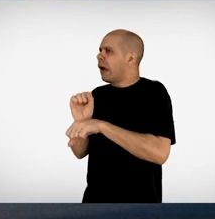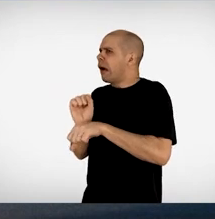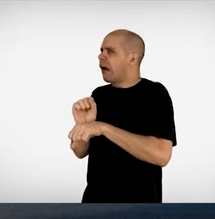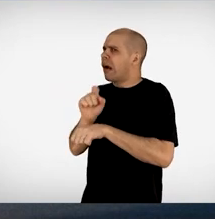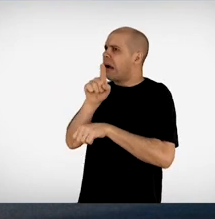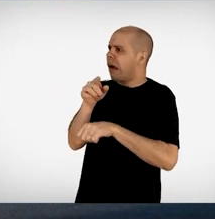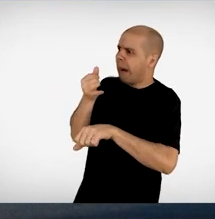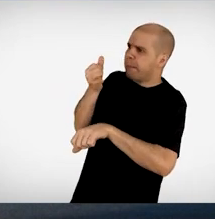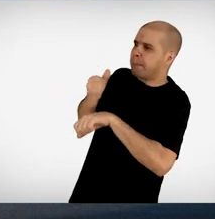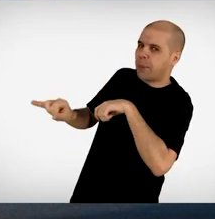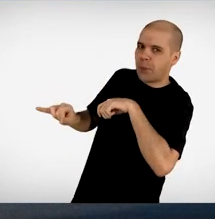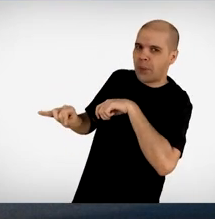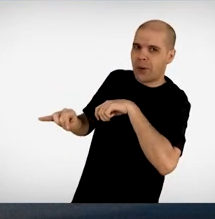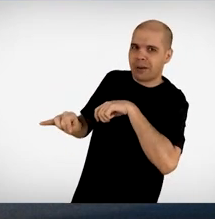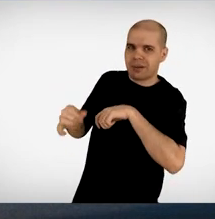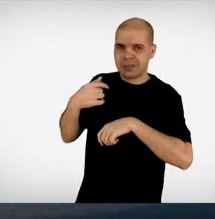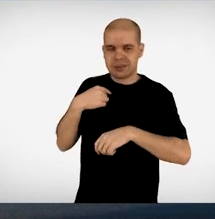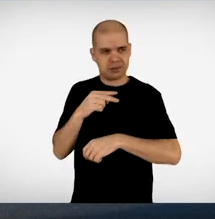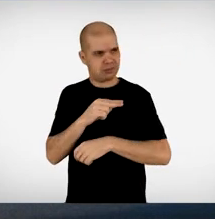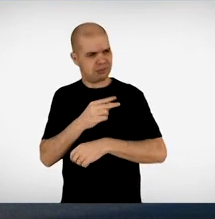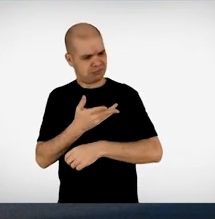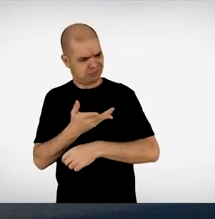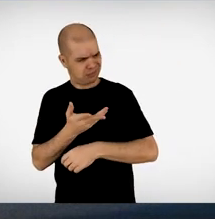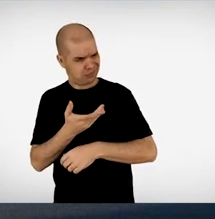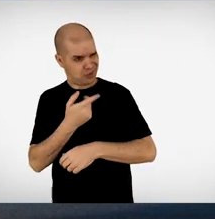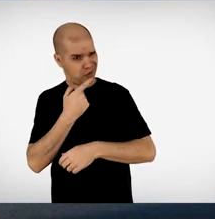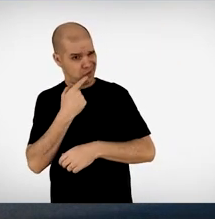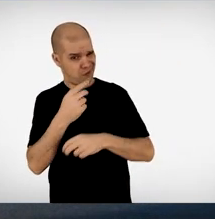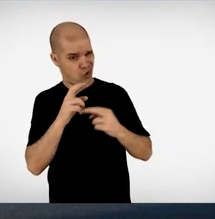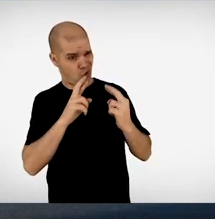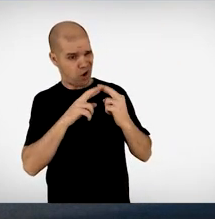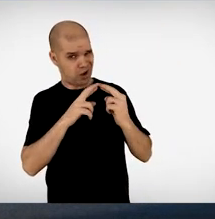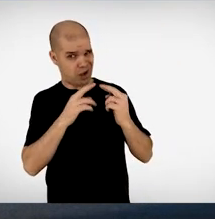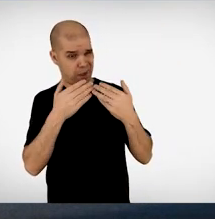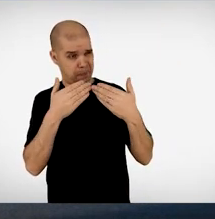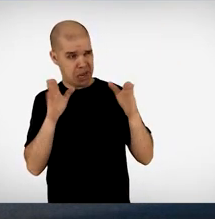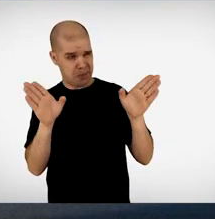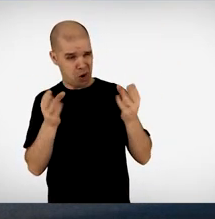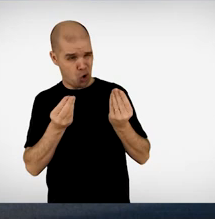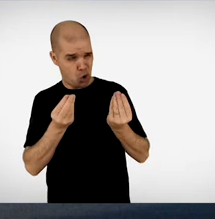homem brasileiro festa. Diria. Eu olhei para ele e falei, pô.